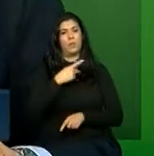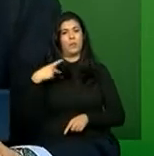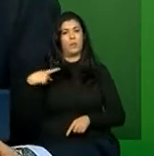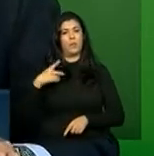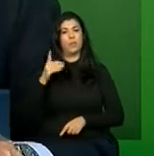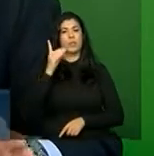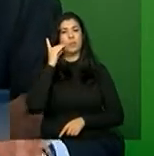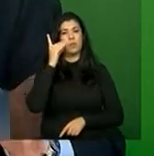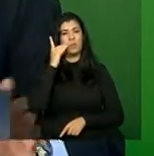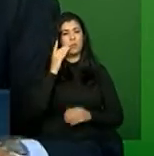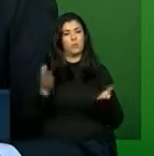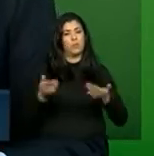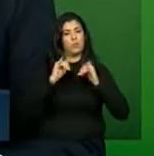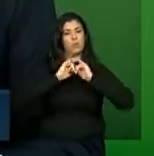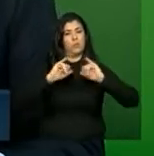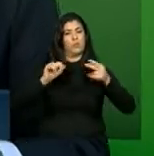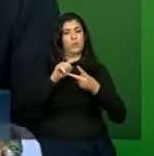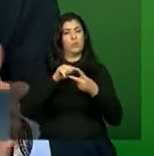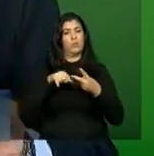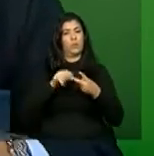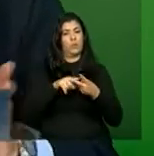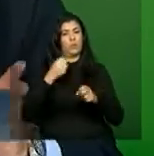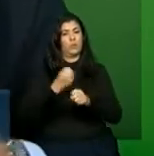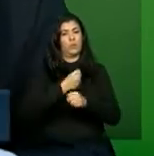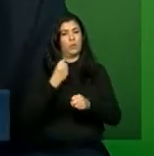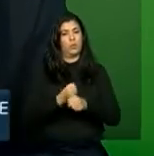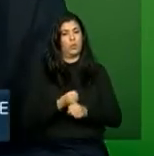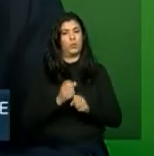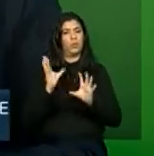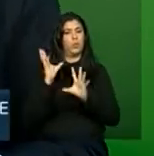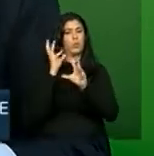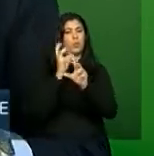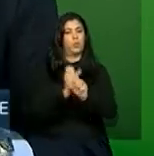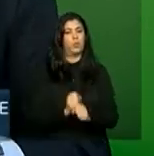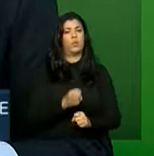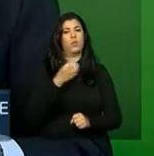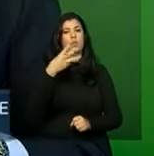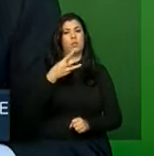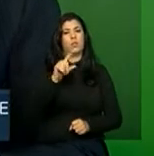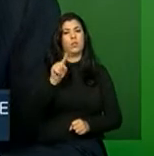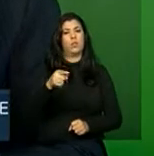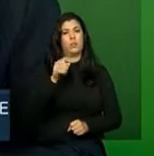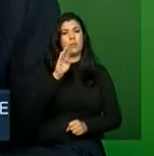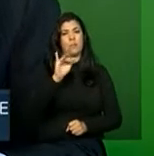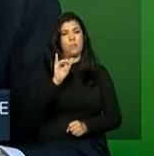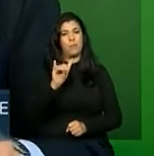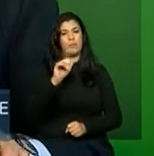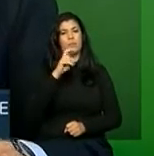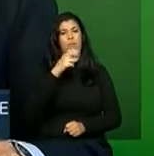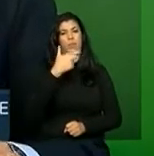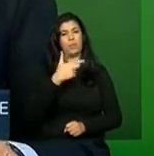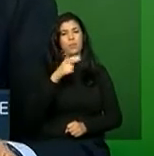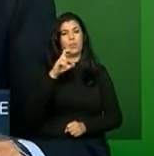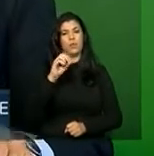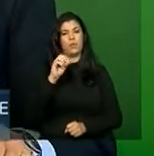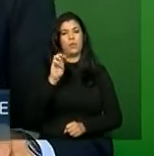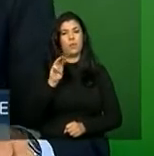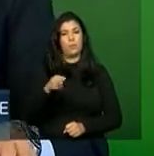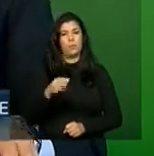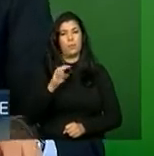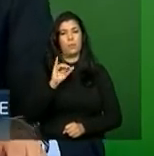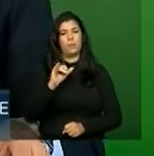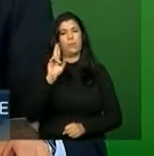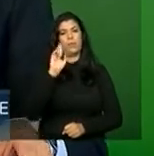era o anúncio dessas duas obras que dão em torno de 3 bilhões e 250 milhões de reais